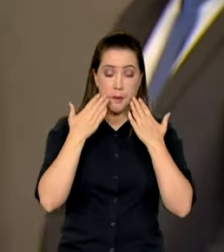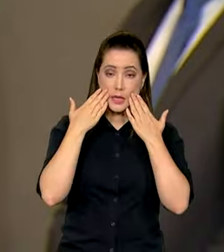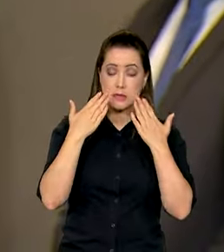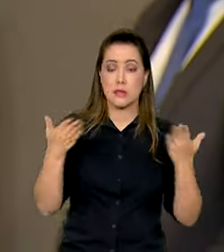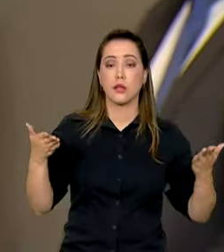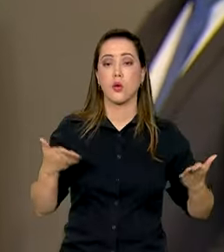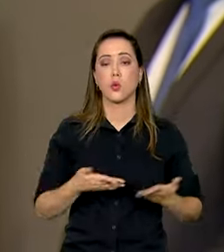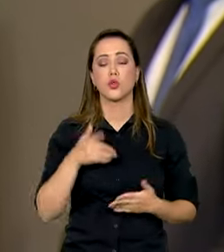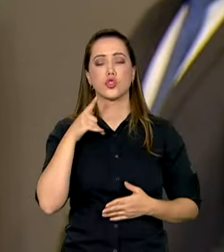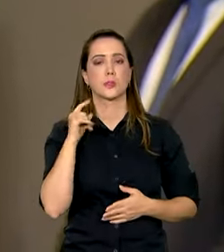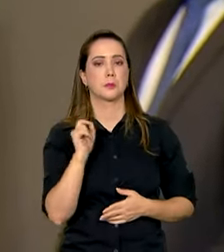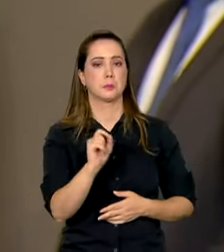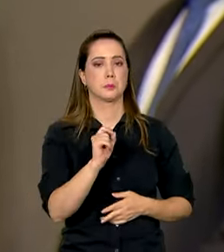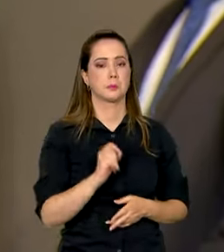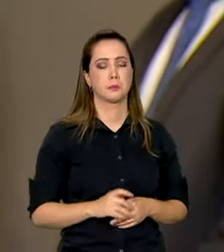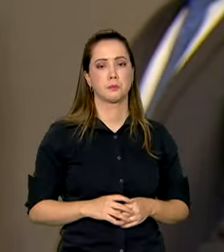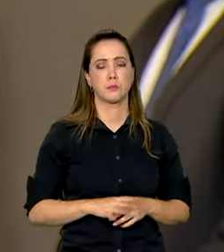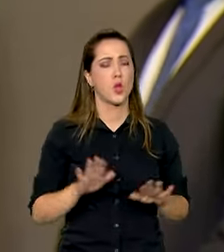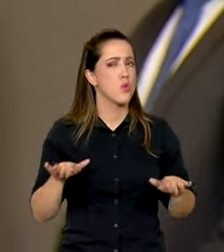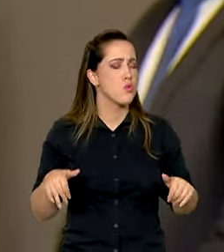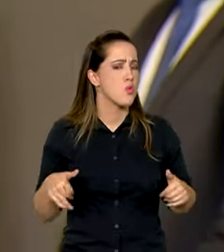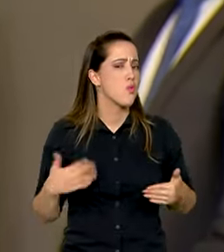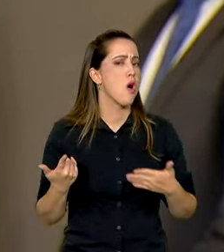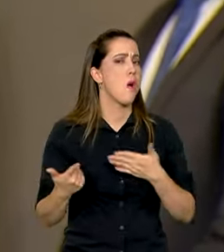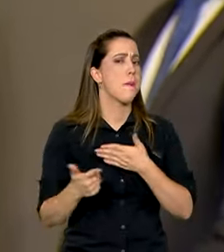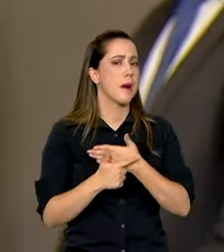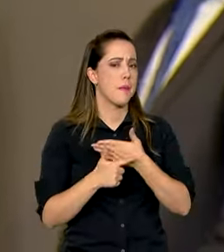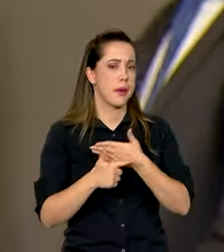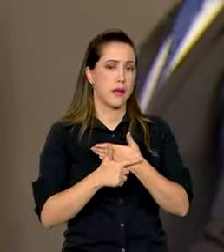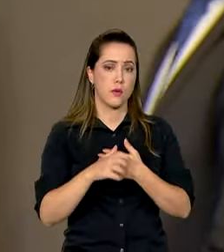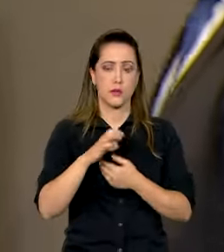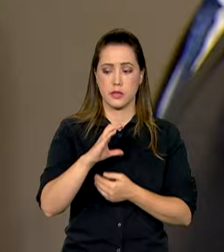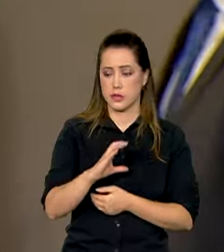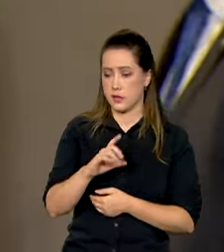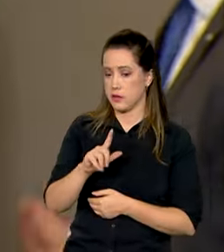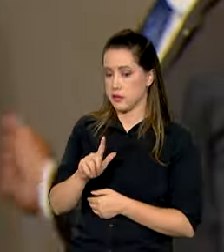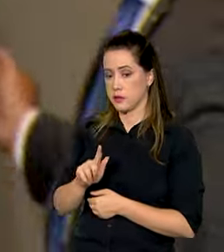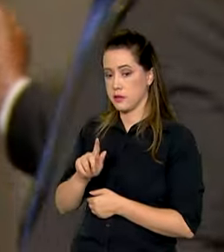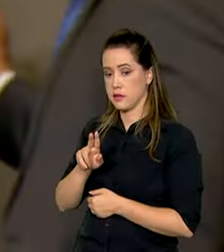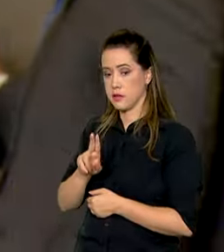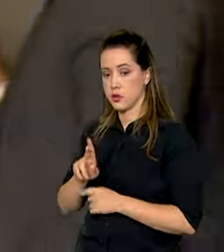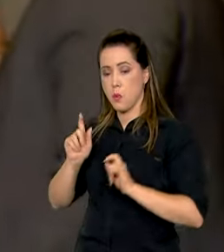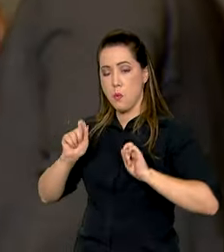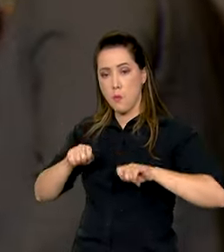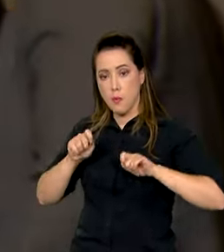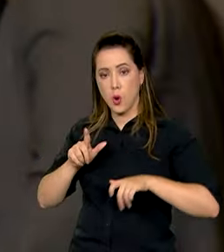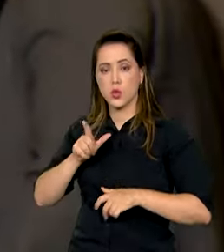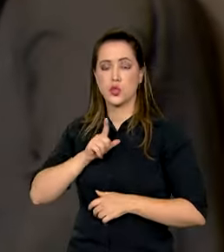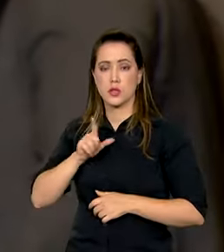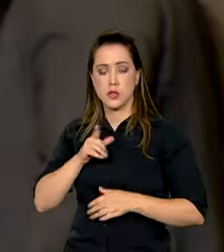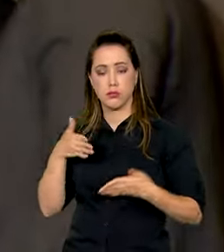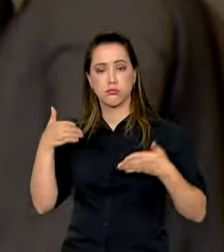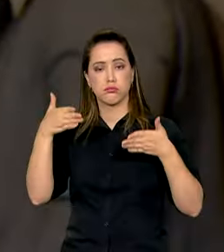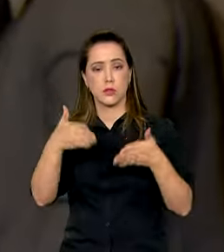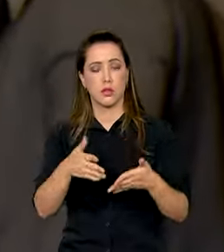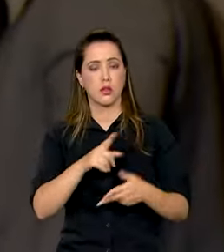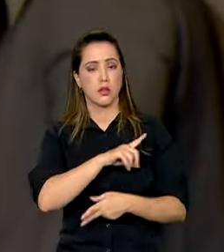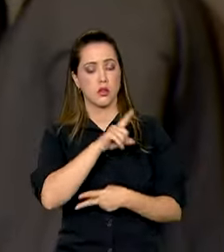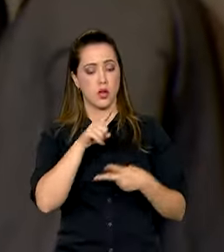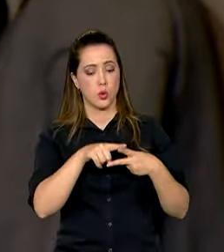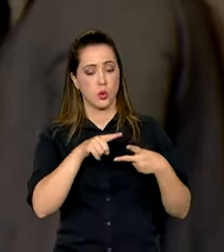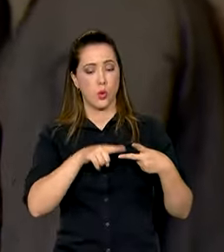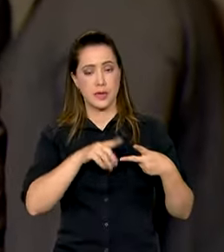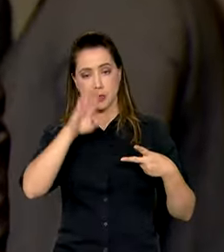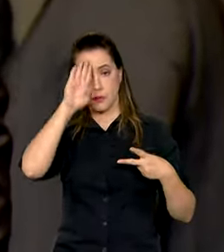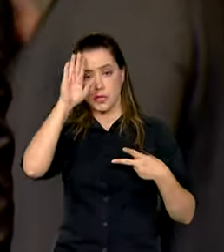bom, qual o papel que a CGU pode exercer em tudo isso? Eu acho que tem dois papéis